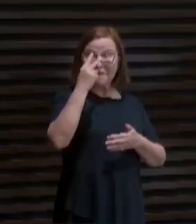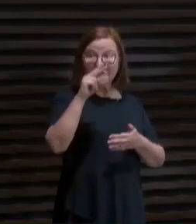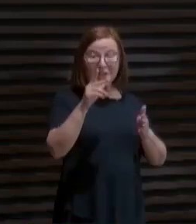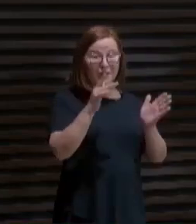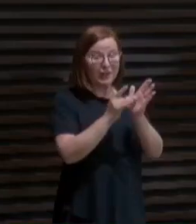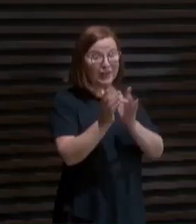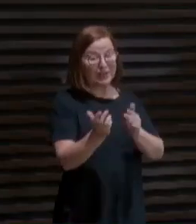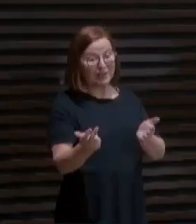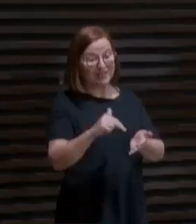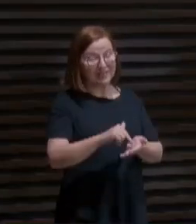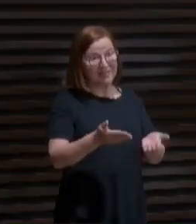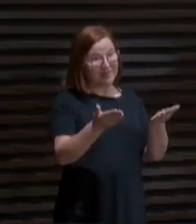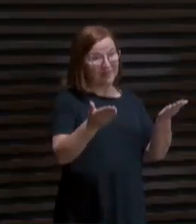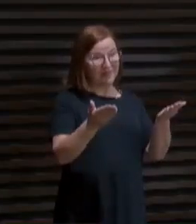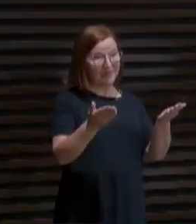de incrédulos,